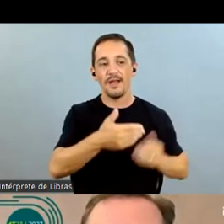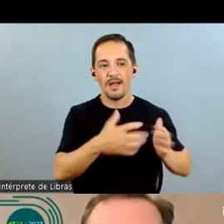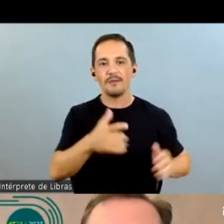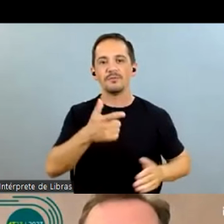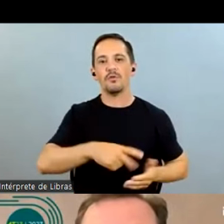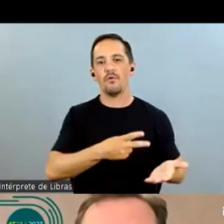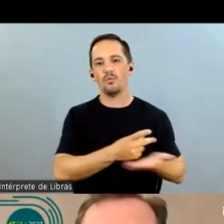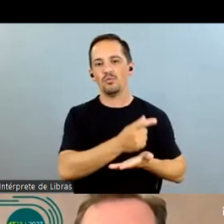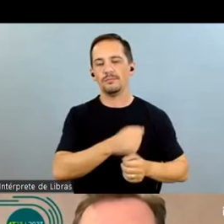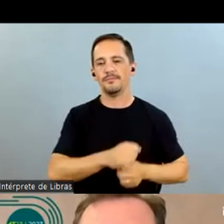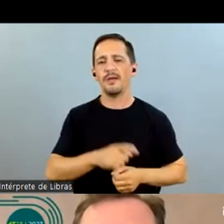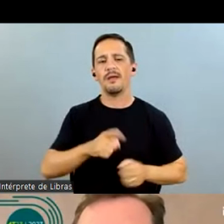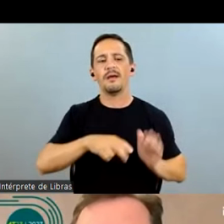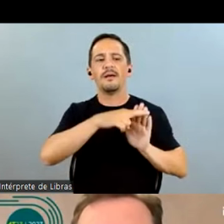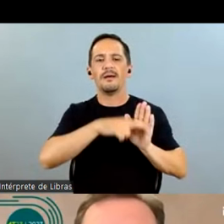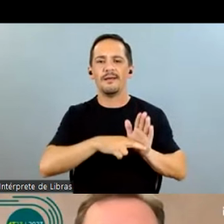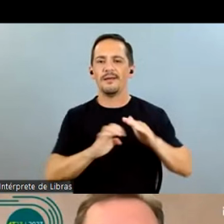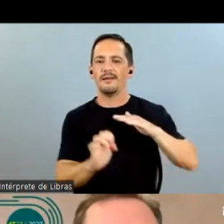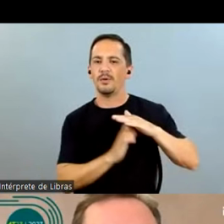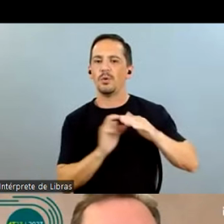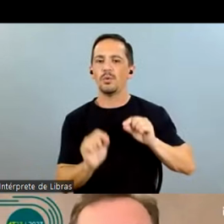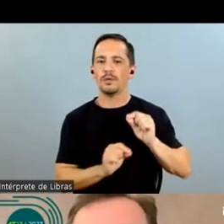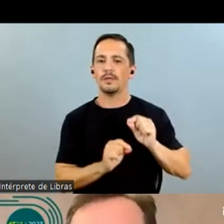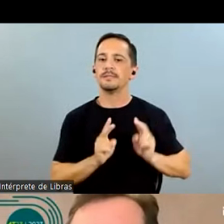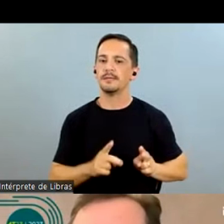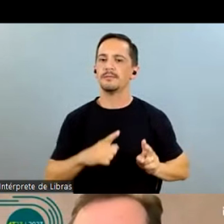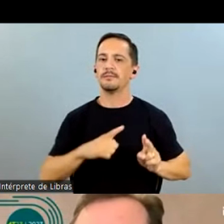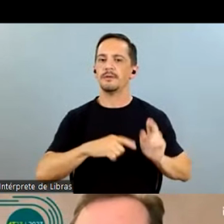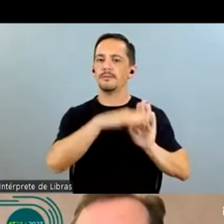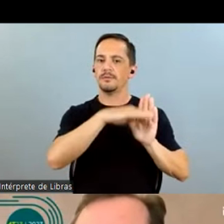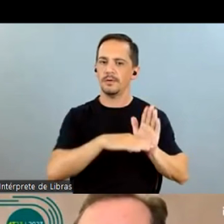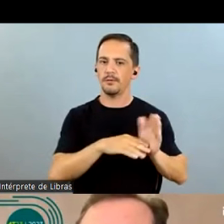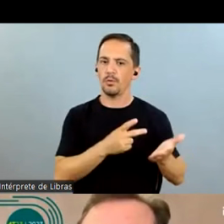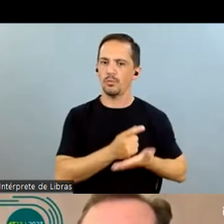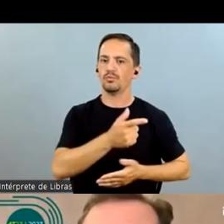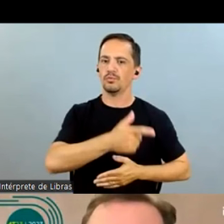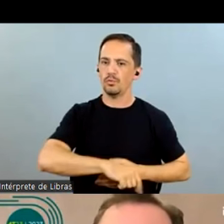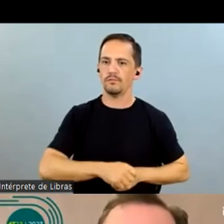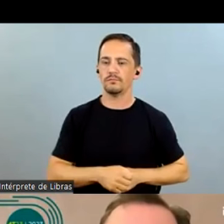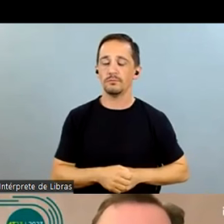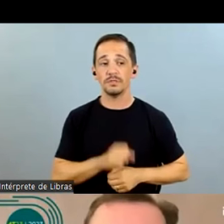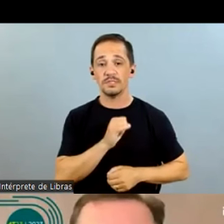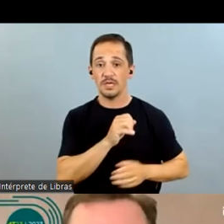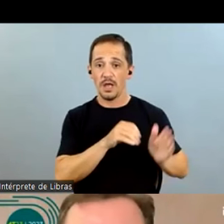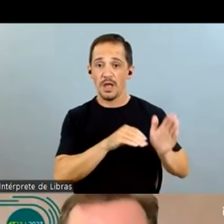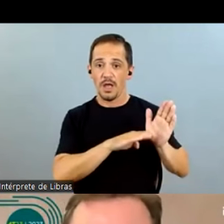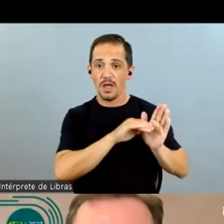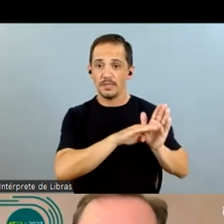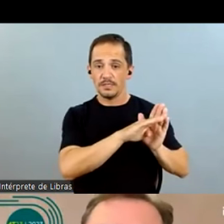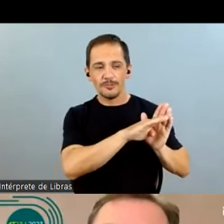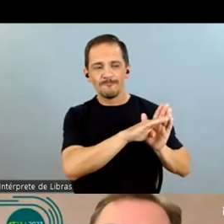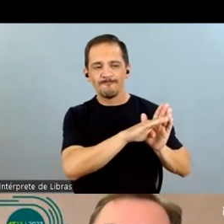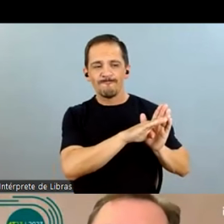política né Eh ter programas de recompra sempre que nós entendermos que o preço da ação ela não corresponde ao valor intrínseco da